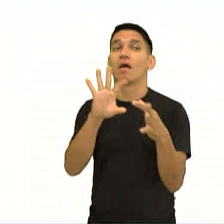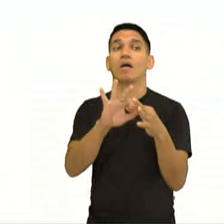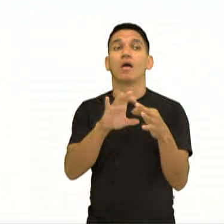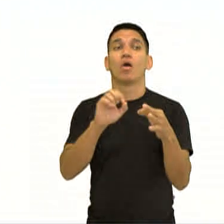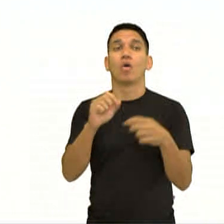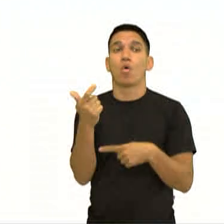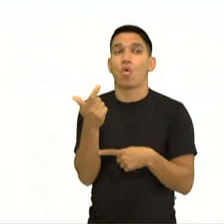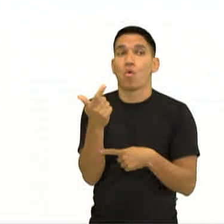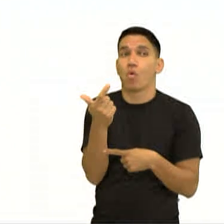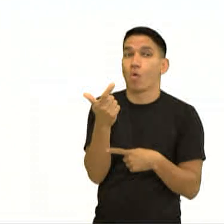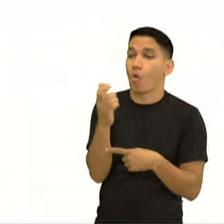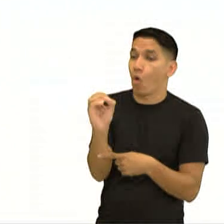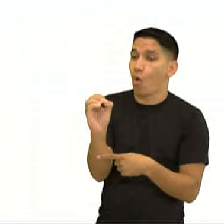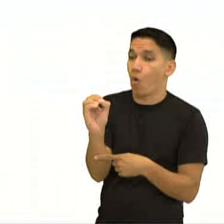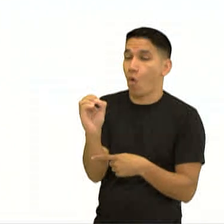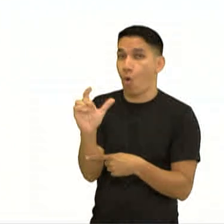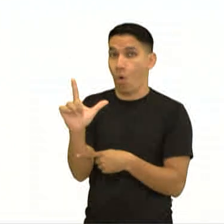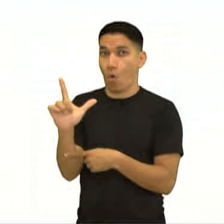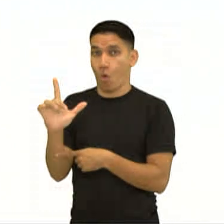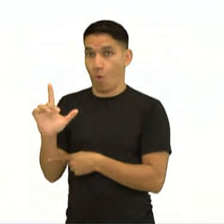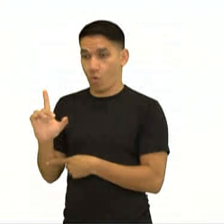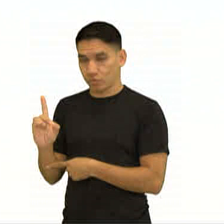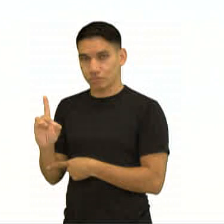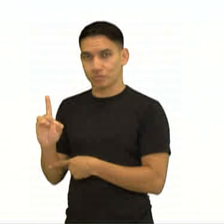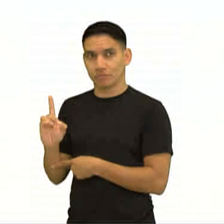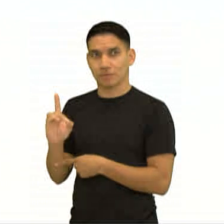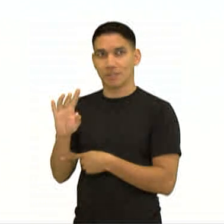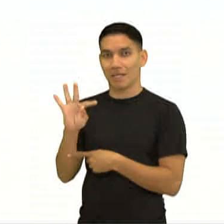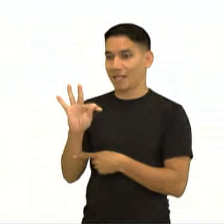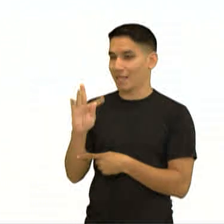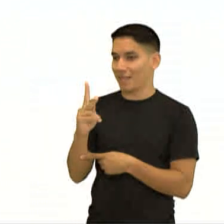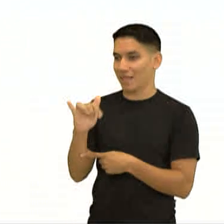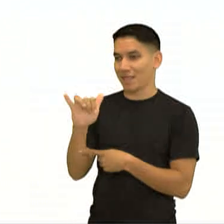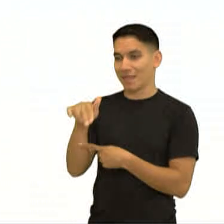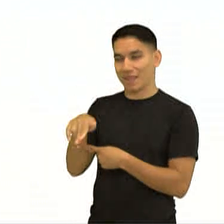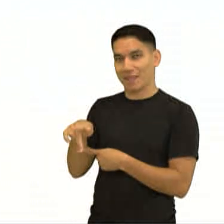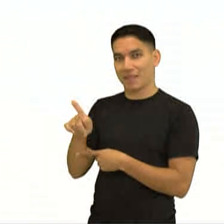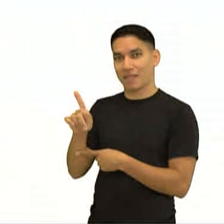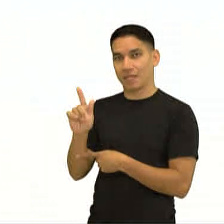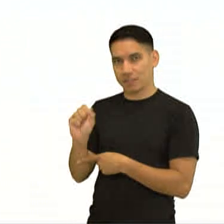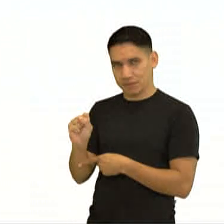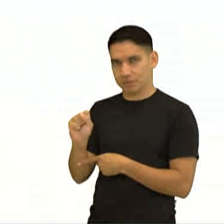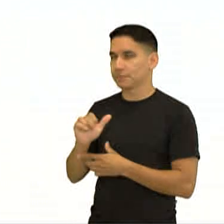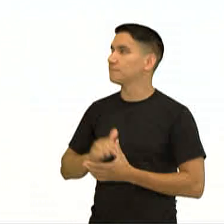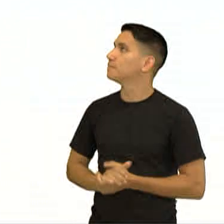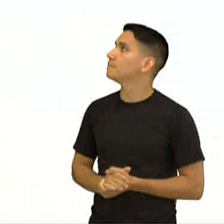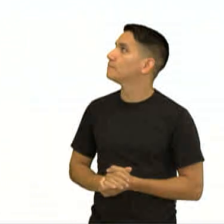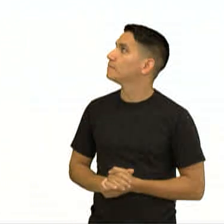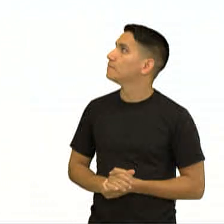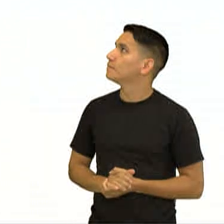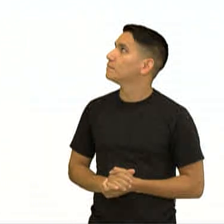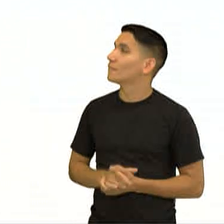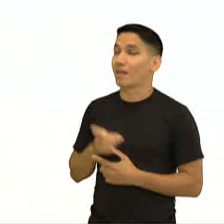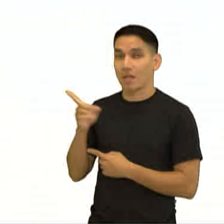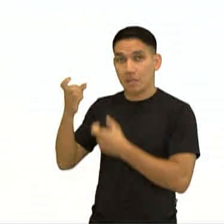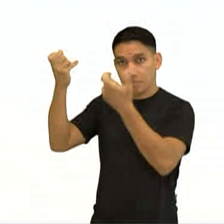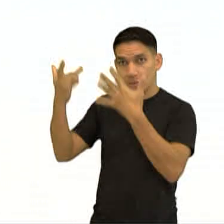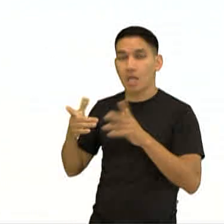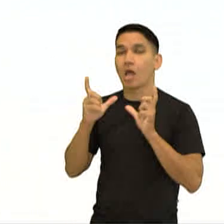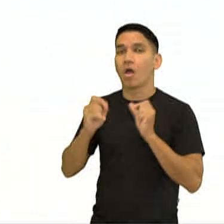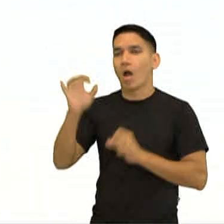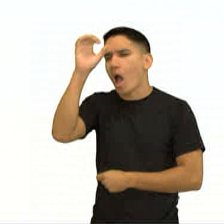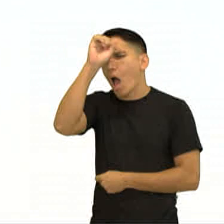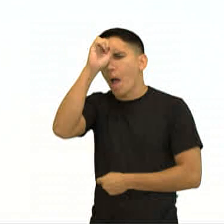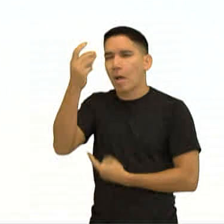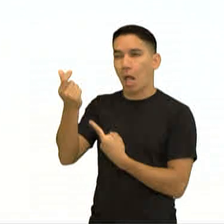Vamos ver com calma, quando ele fala aqui, ó. To learn old things well and to acquire new knowledge from them. Aprender coisas antigas